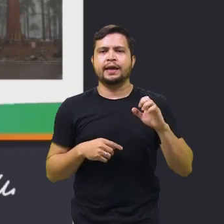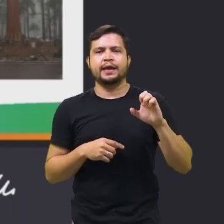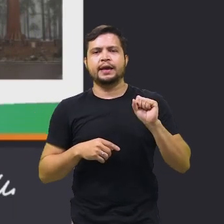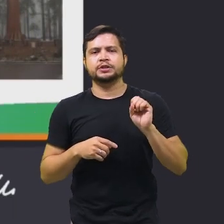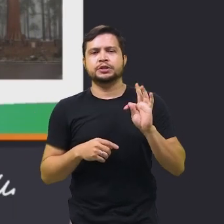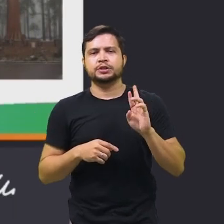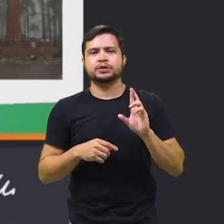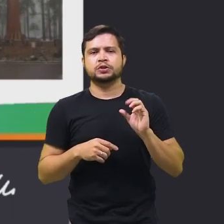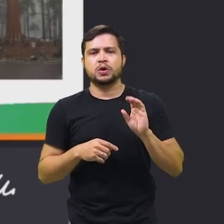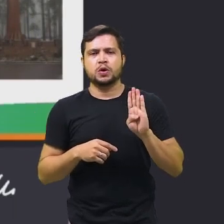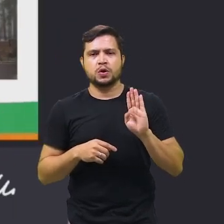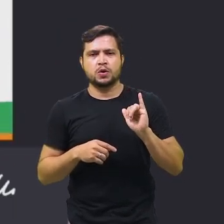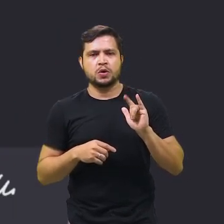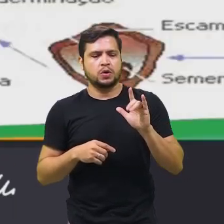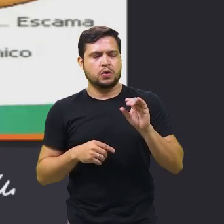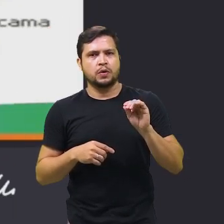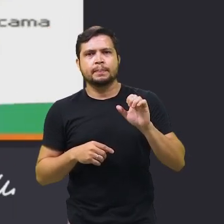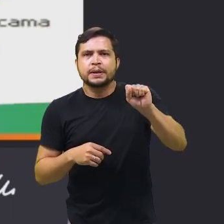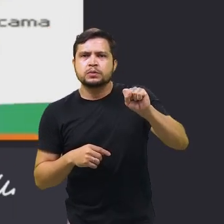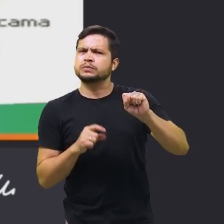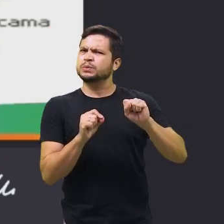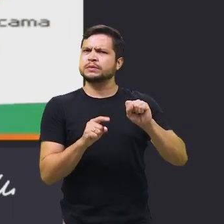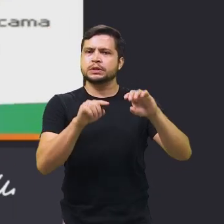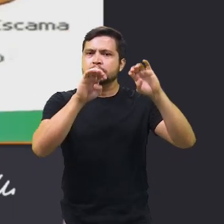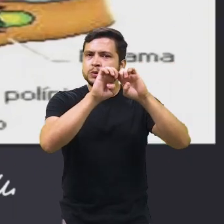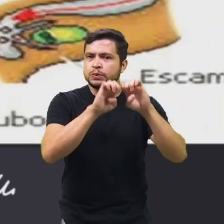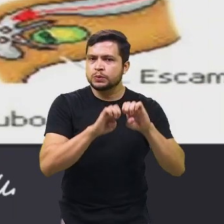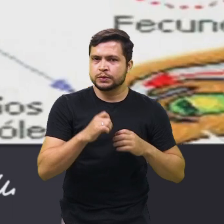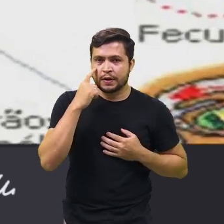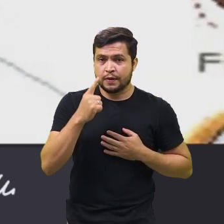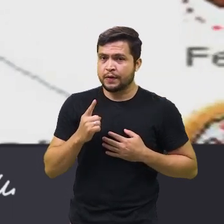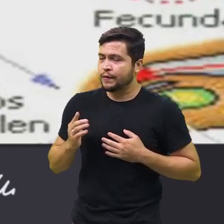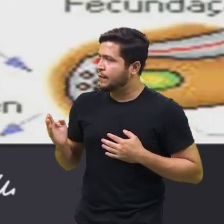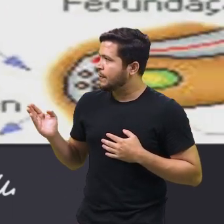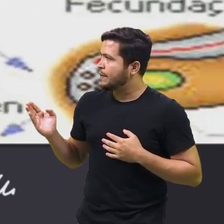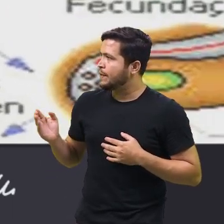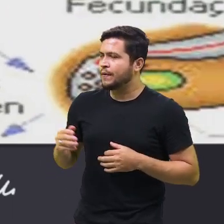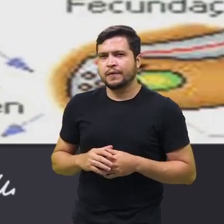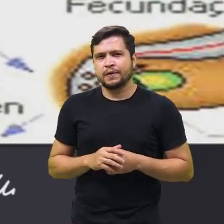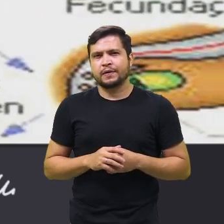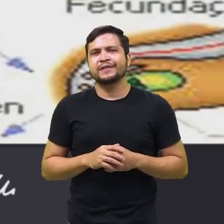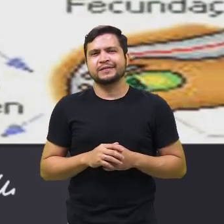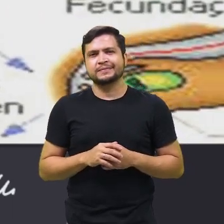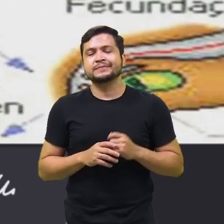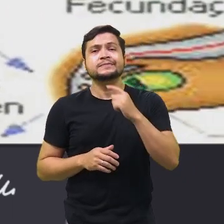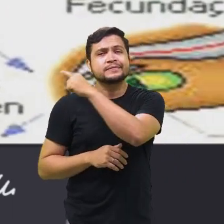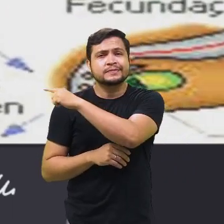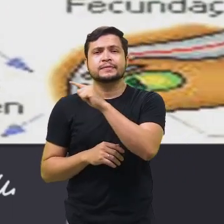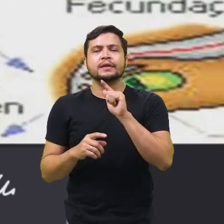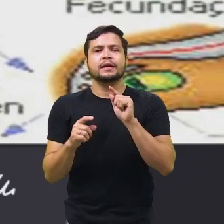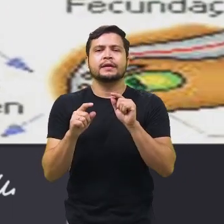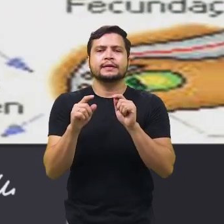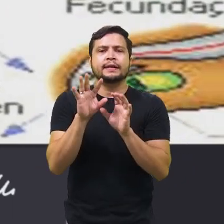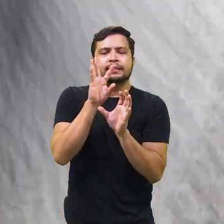essas estruturas presentes nas gimnospermas, essas estruturas aqui, ó, que